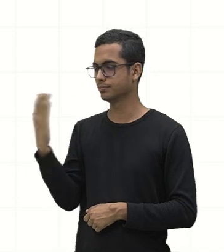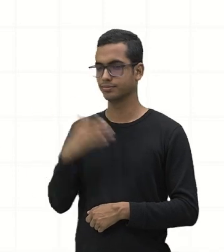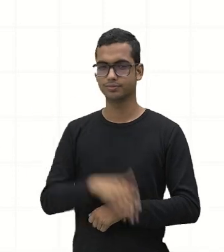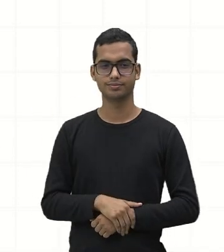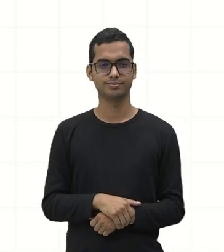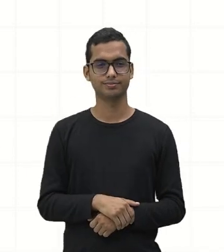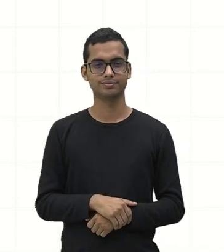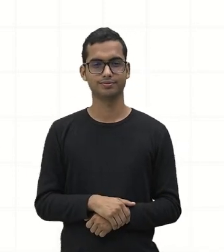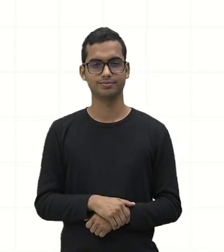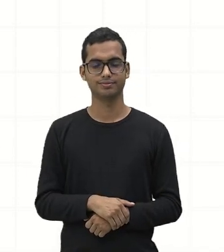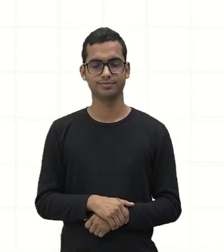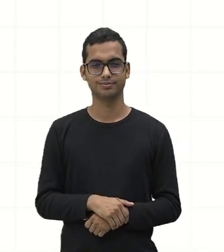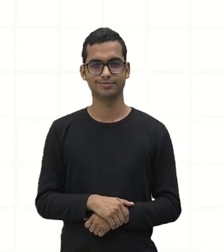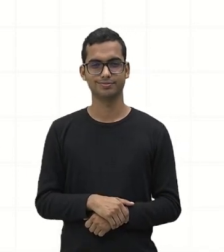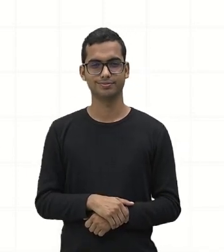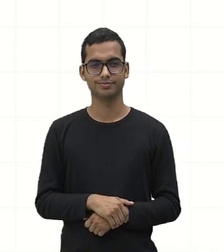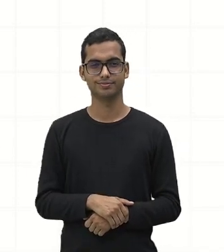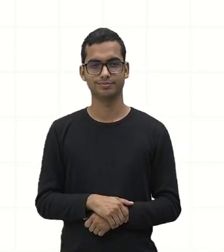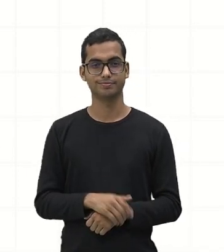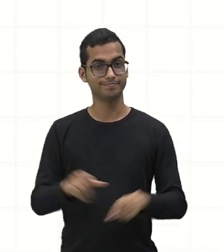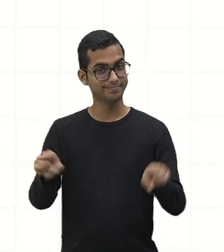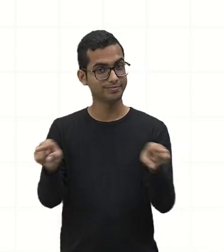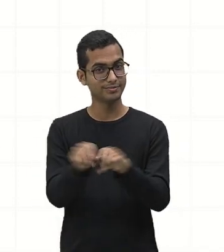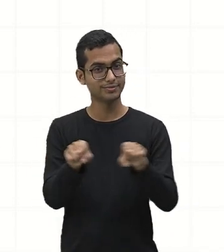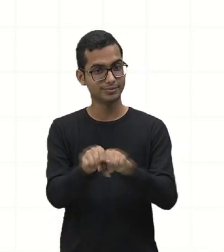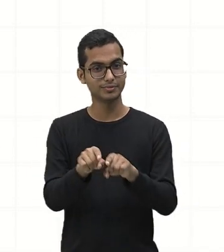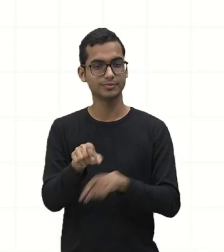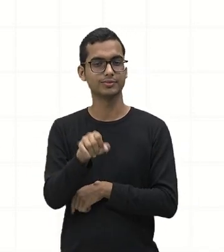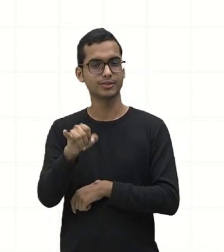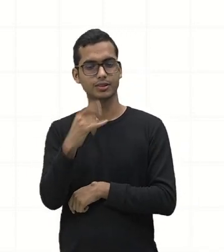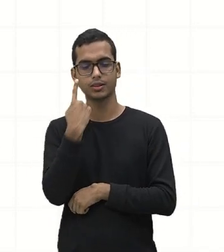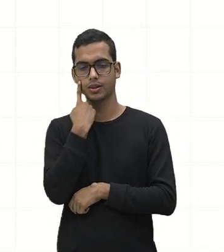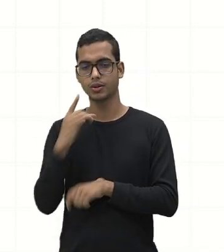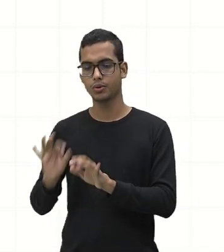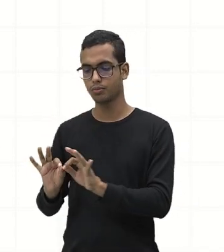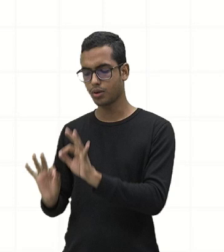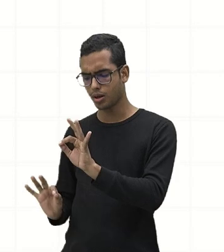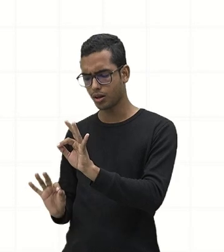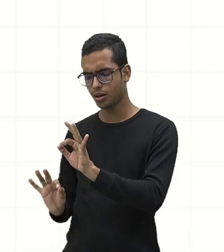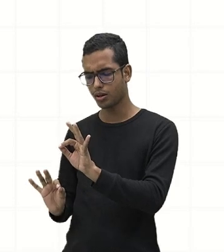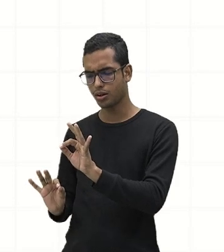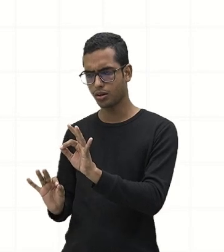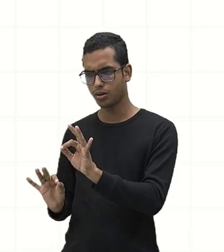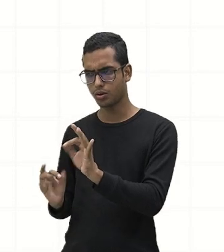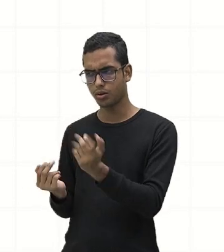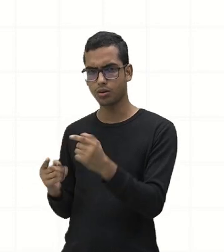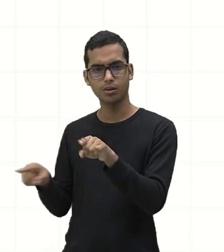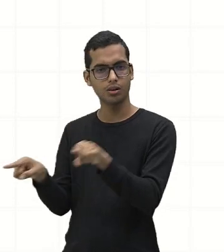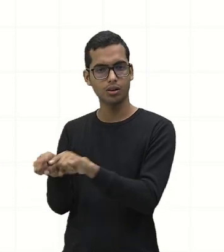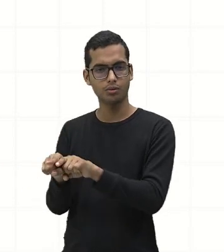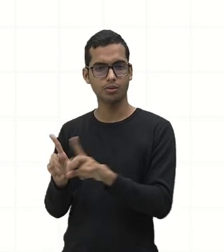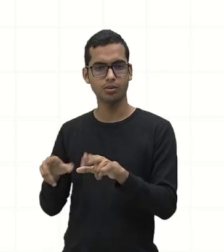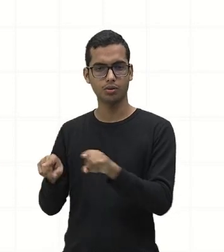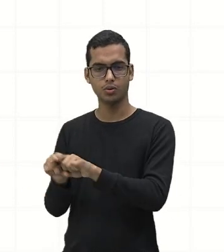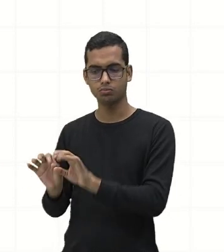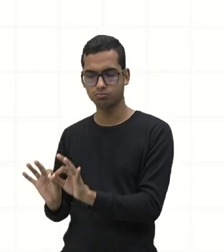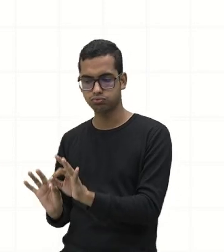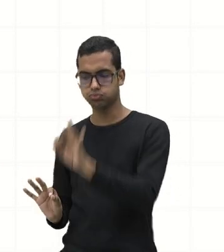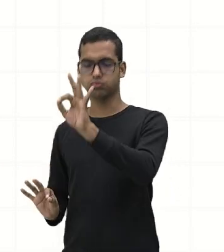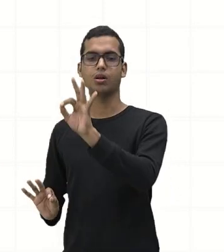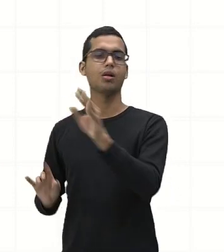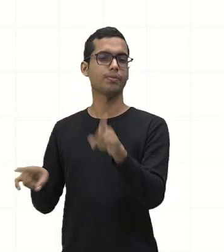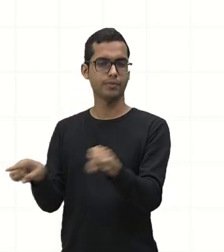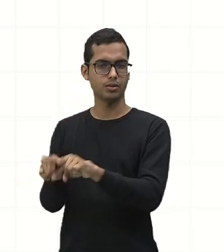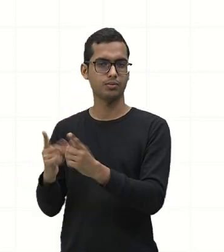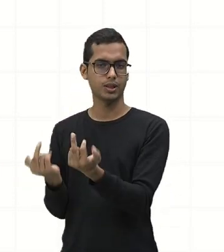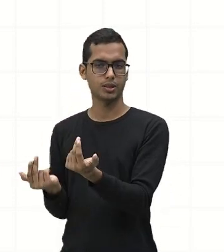E aí, ele diz também, né? Se vale para esse tamanho menor, vale também para o tamanho aqui de cima. Então, todo o